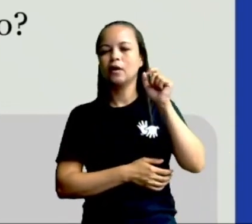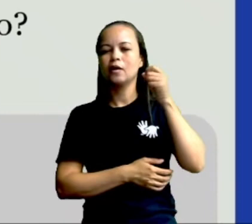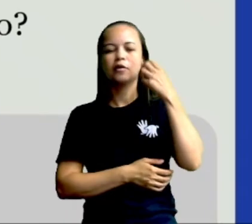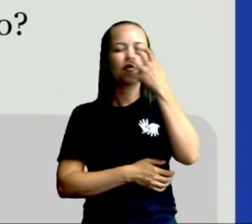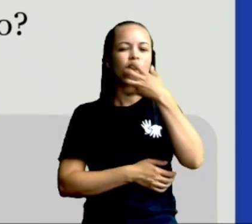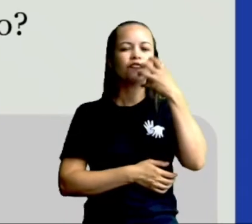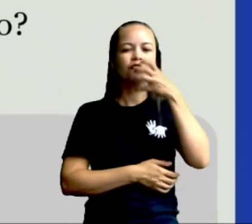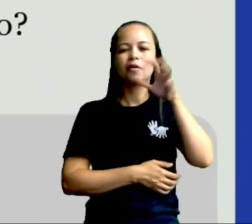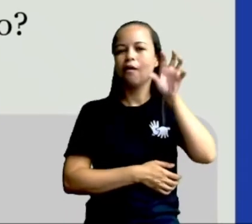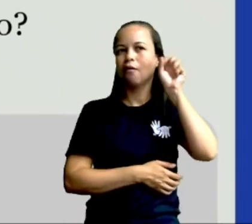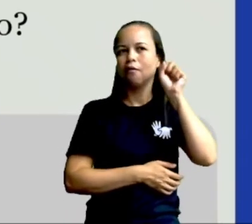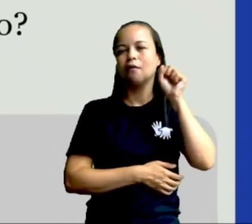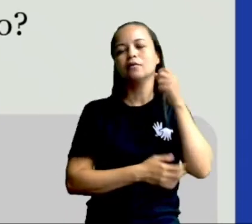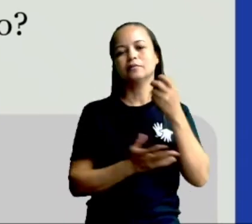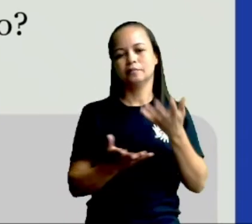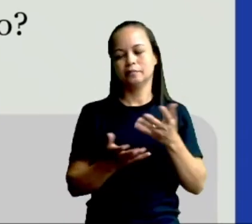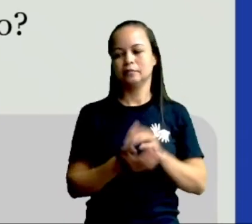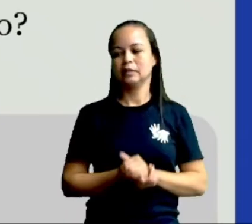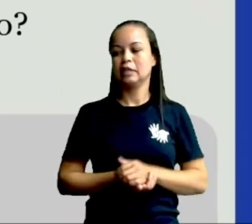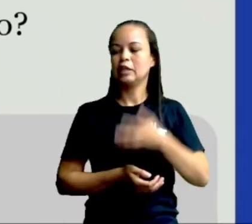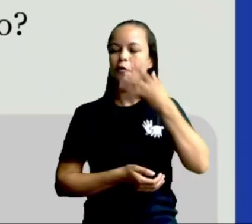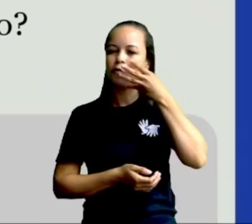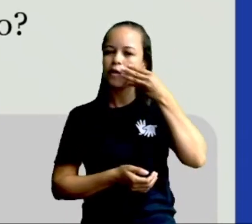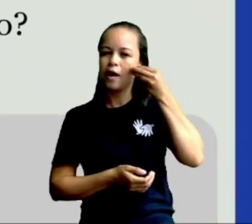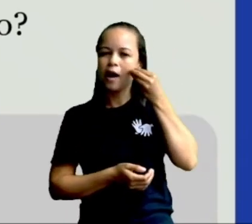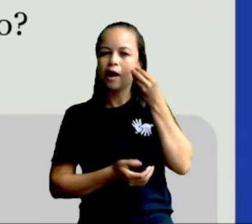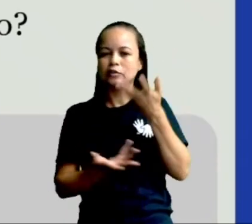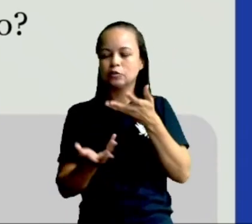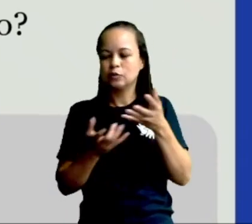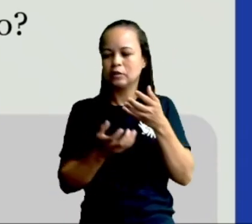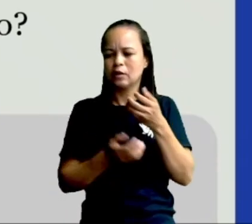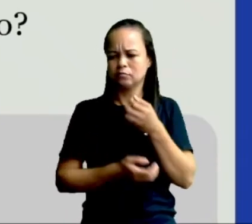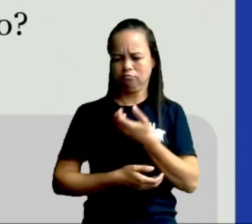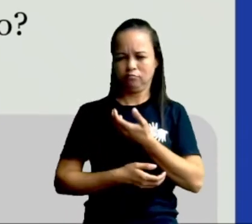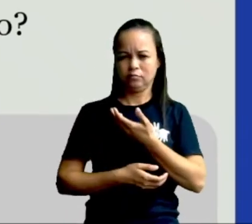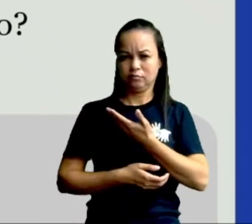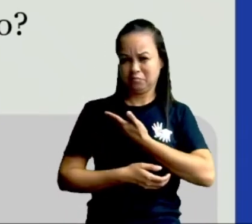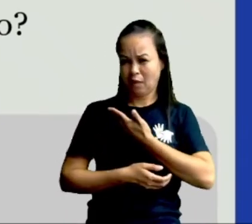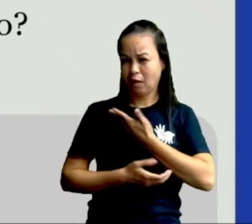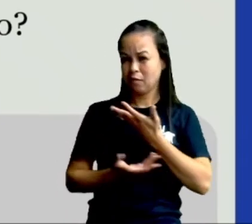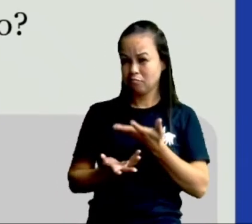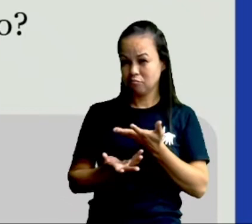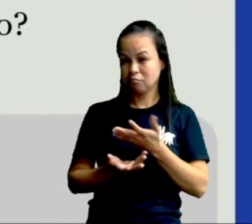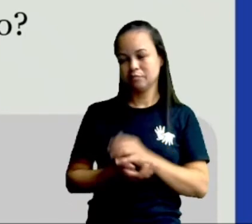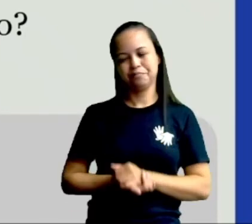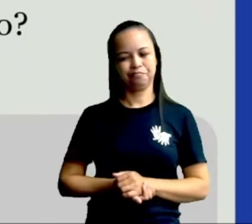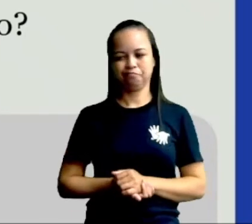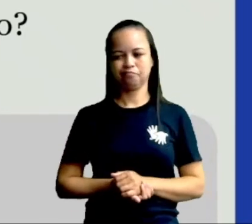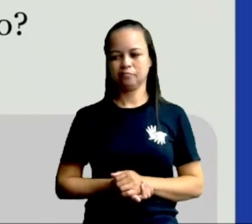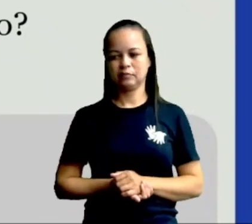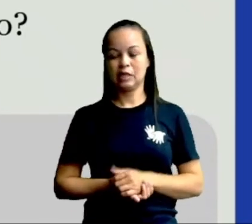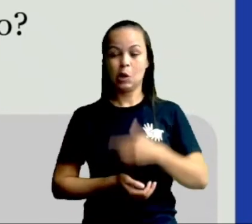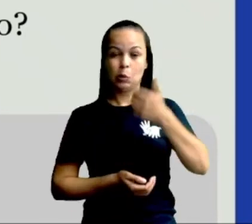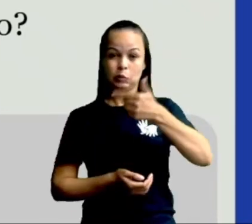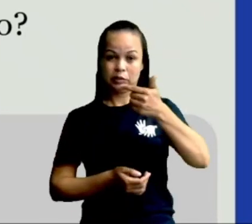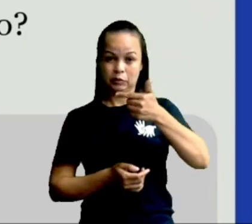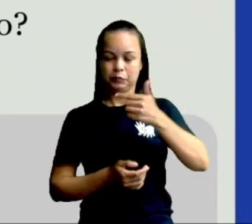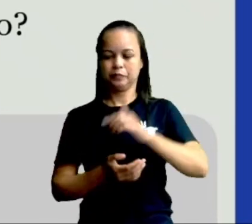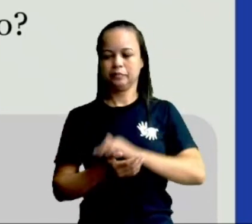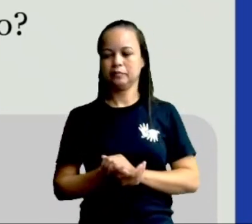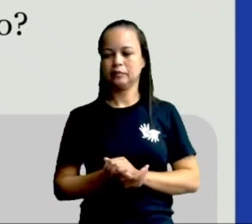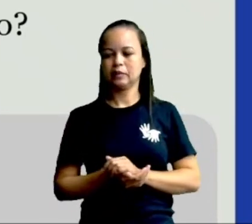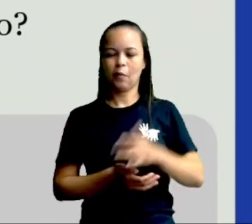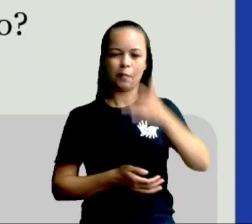de música, né? E aí o Garfield, ele não está com cara de bons amigos, não. Já no segundo, aí alguém está